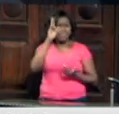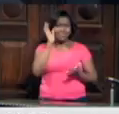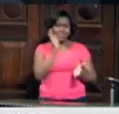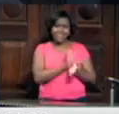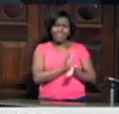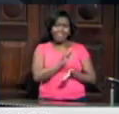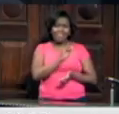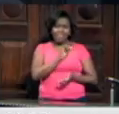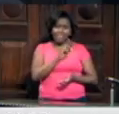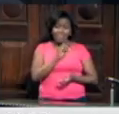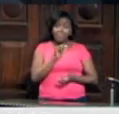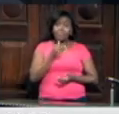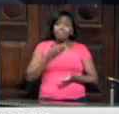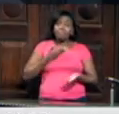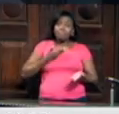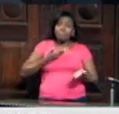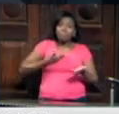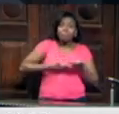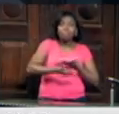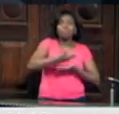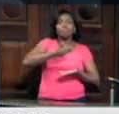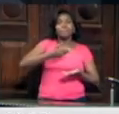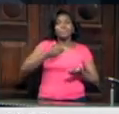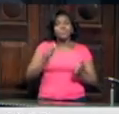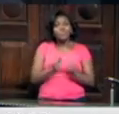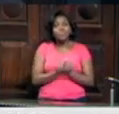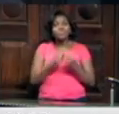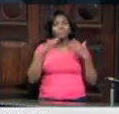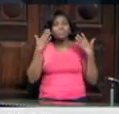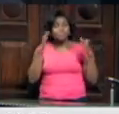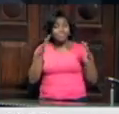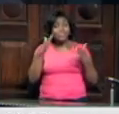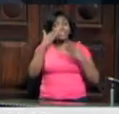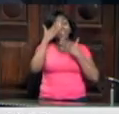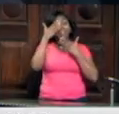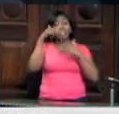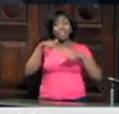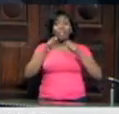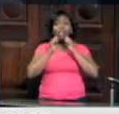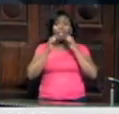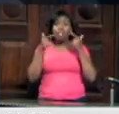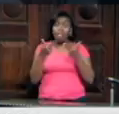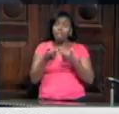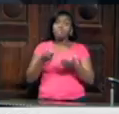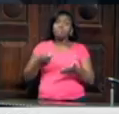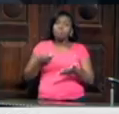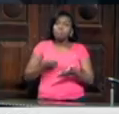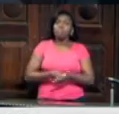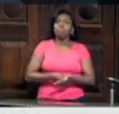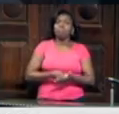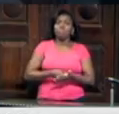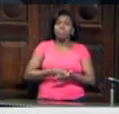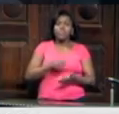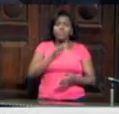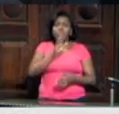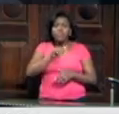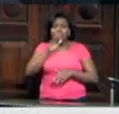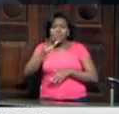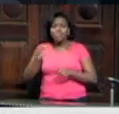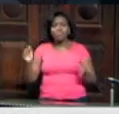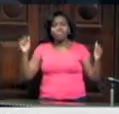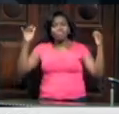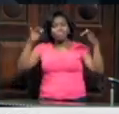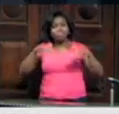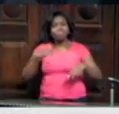Letras, participar dessa homenagem e agradeço então a Alerj pela iniciativa e aos que aqui estão presentes por estarem apoiando